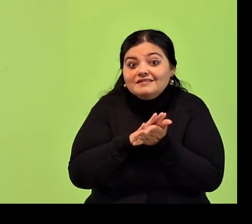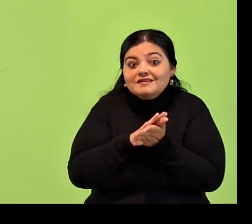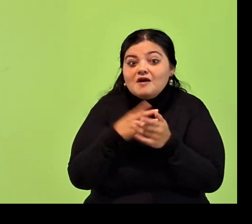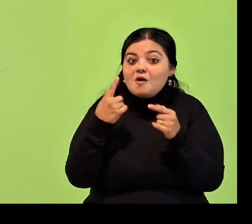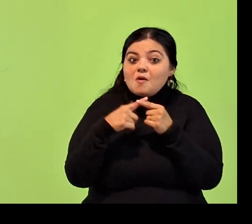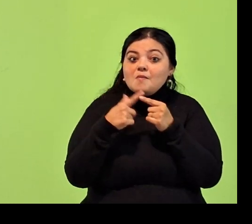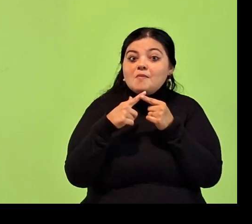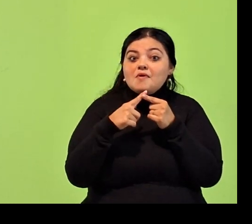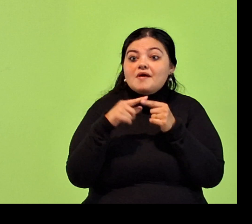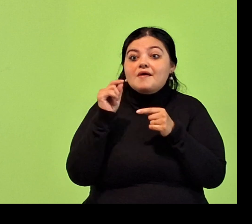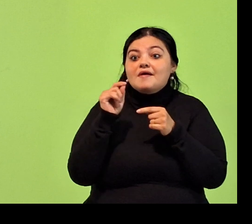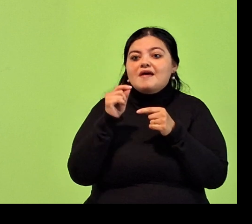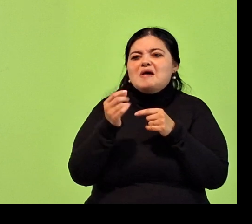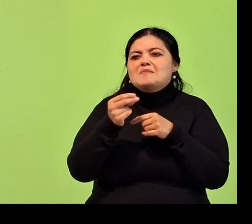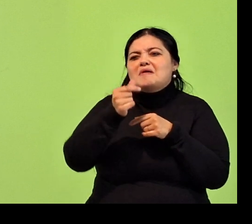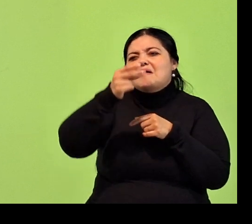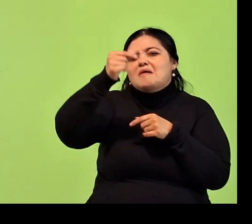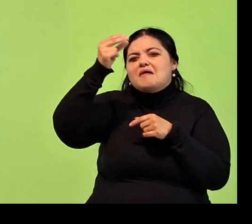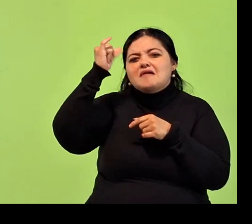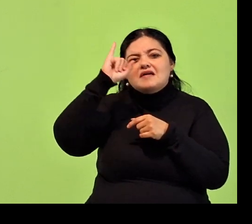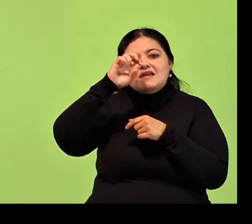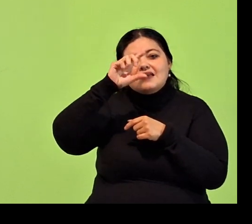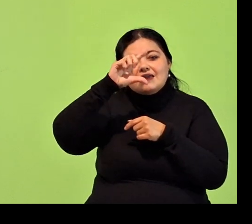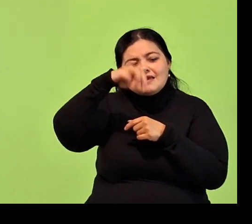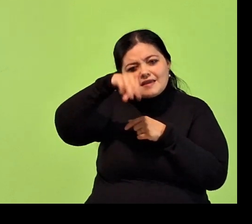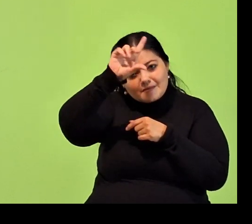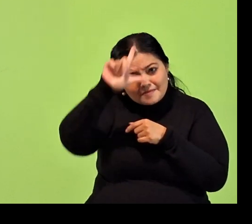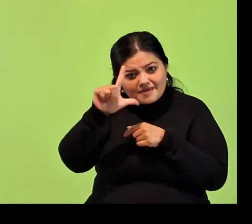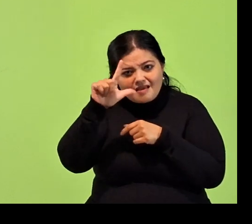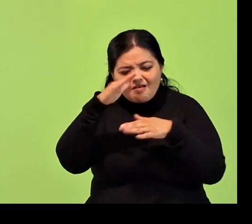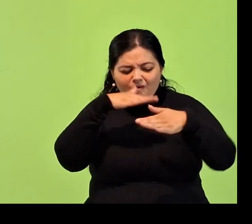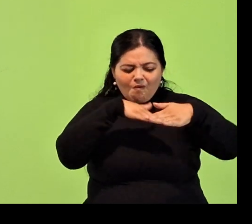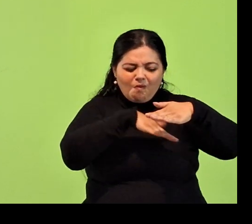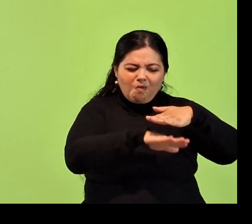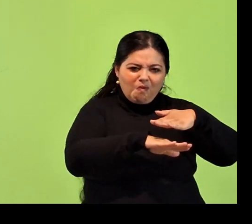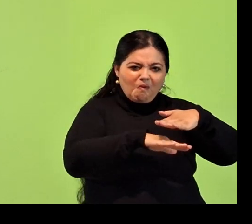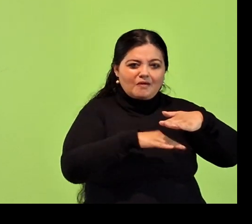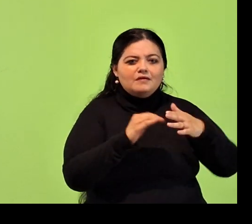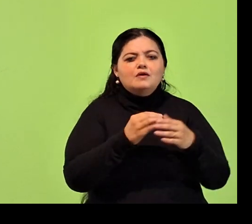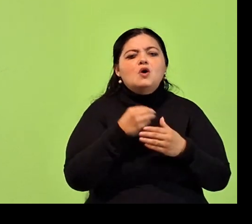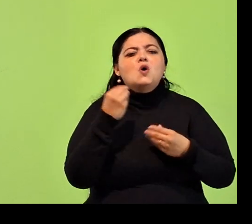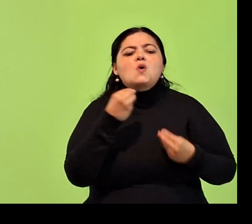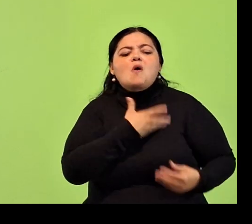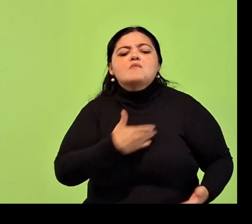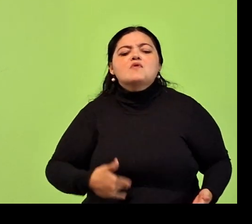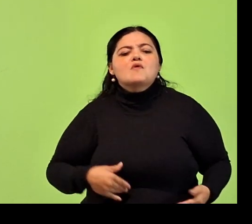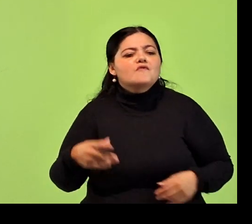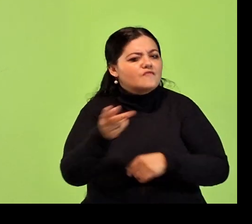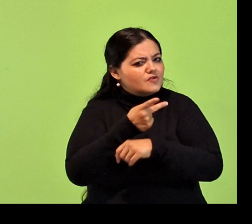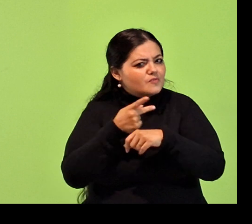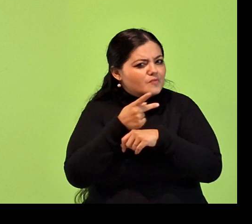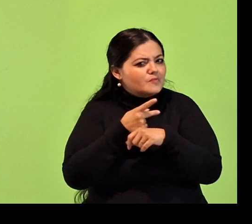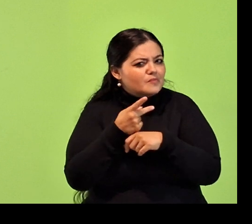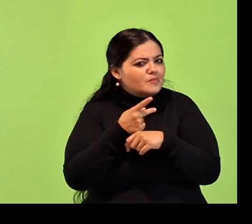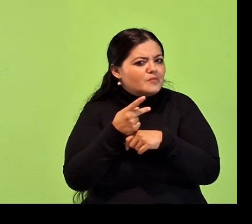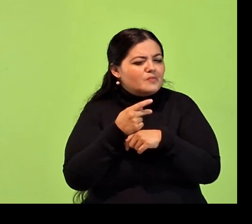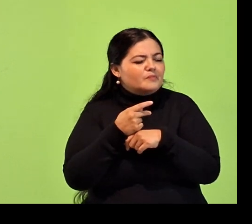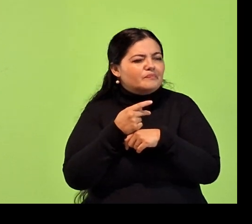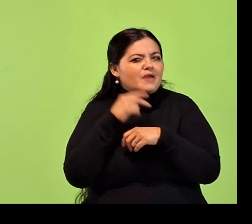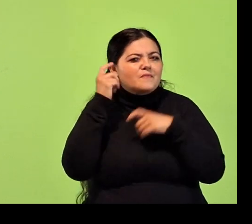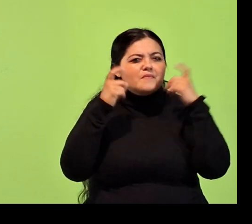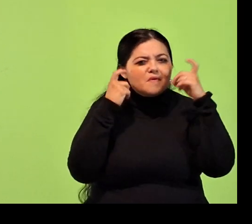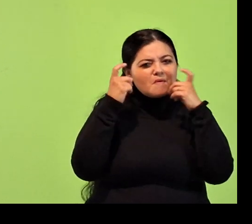na gaveta de algum IML esse tempo todo. O quanto o Estado realmente está preocupado com essas crianças? Do lado dessas